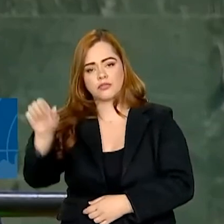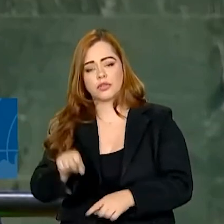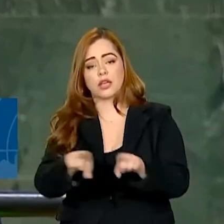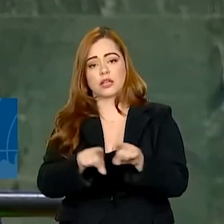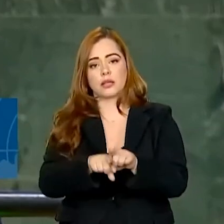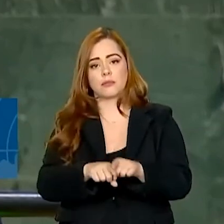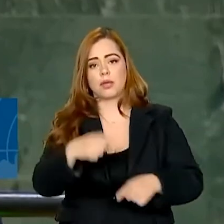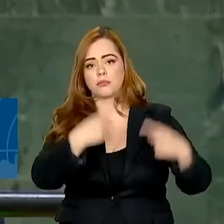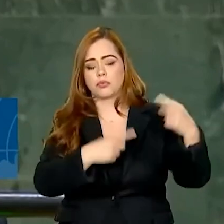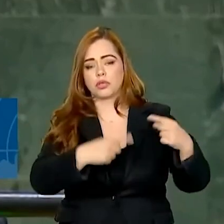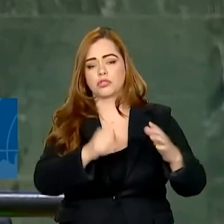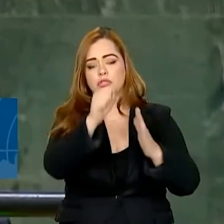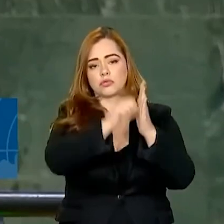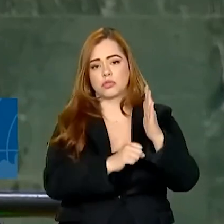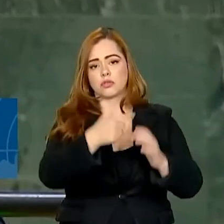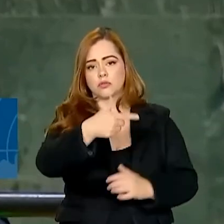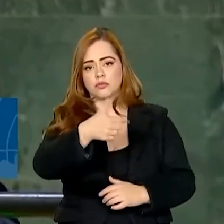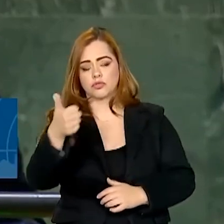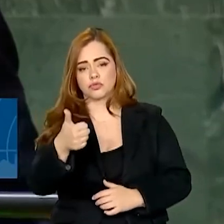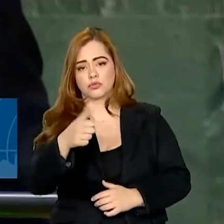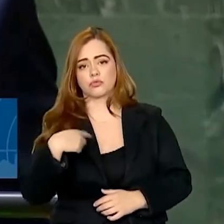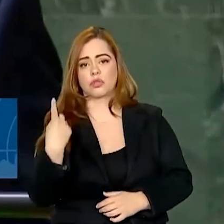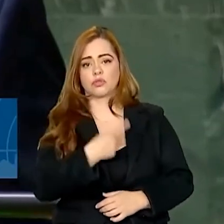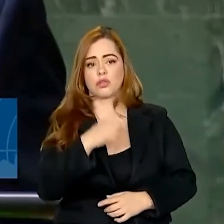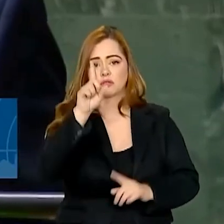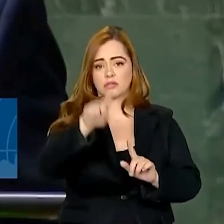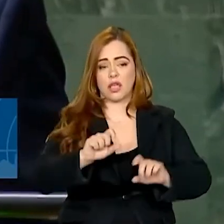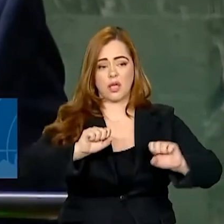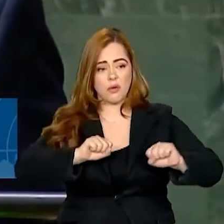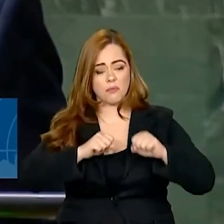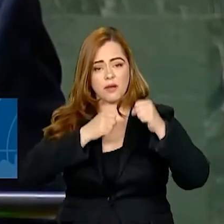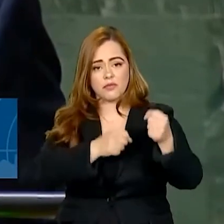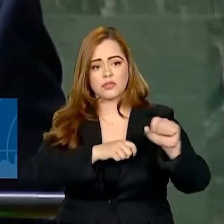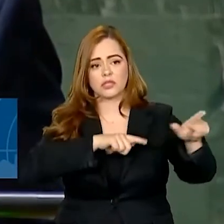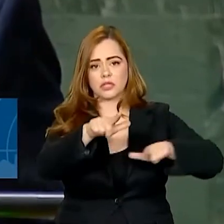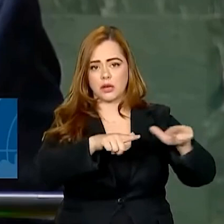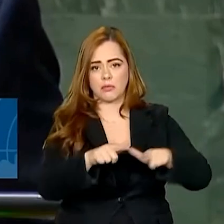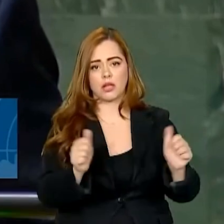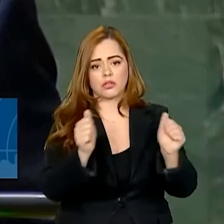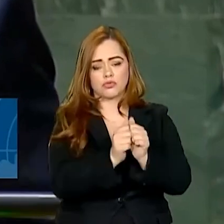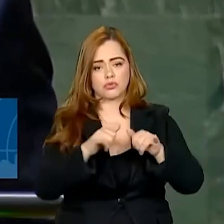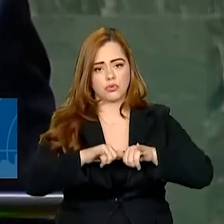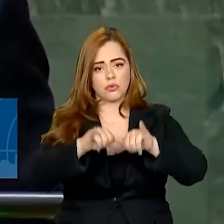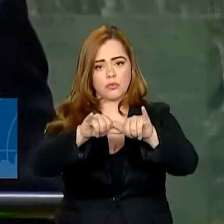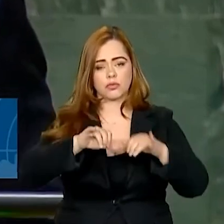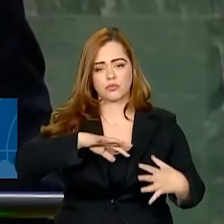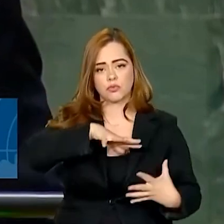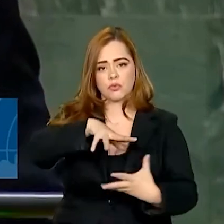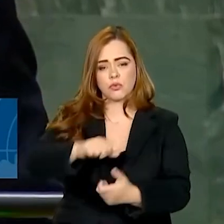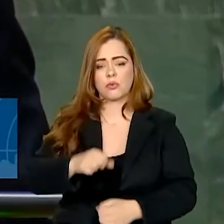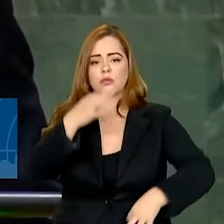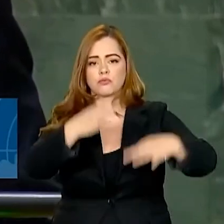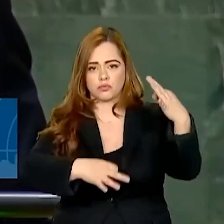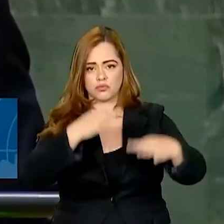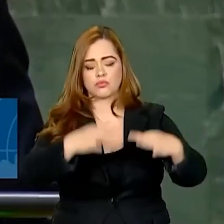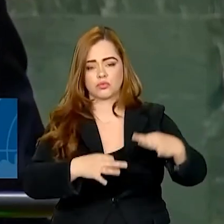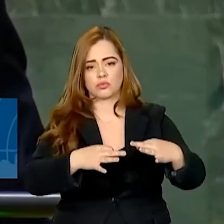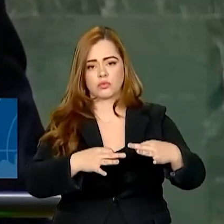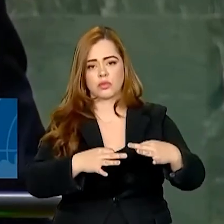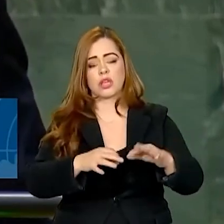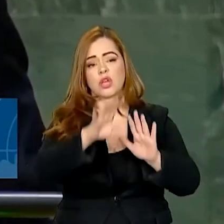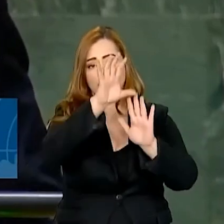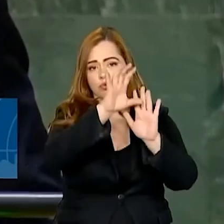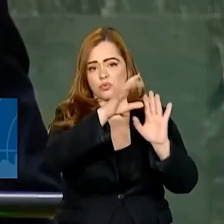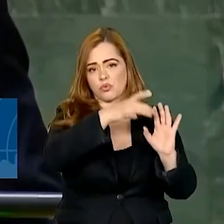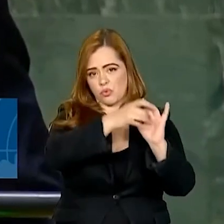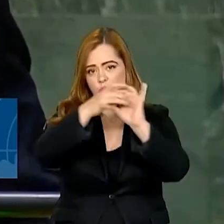século XXI. Somos uma força que trabalha em prol de um comércio global mais justo, num